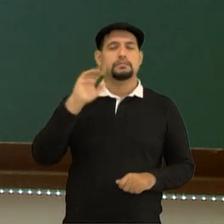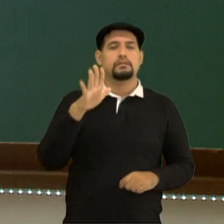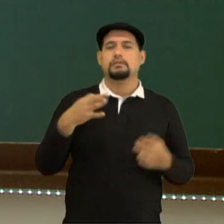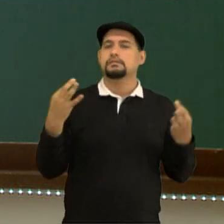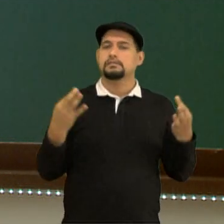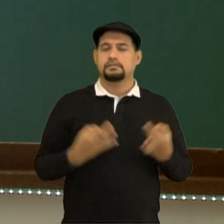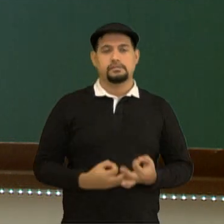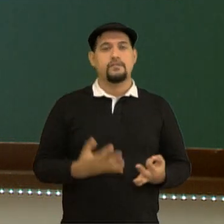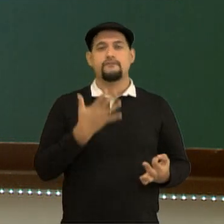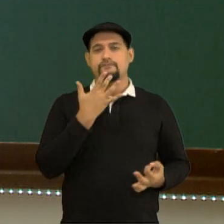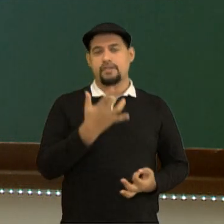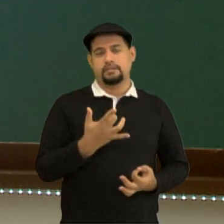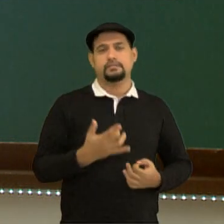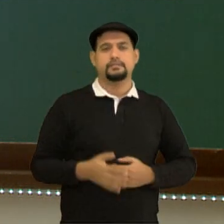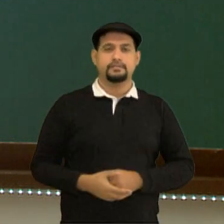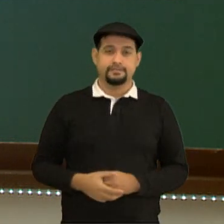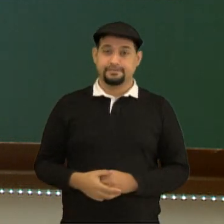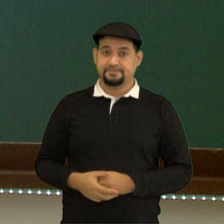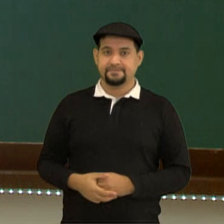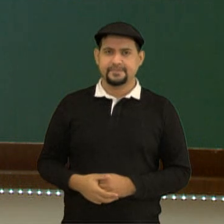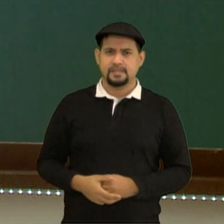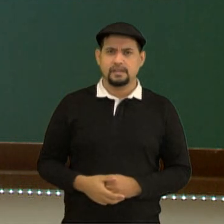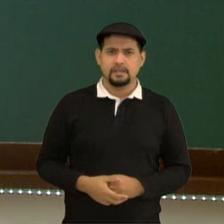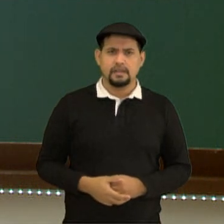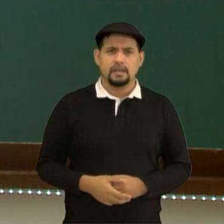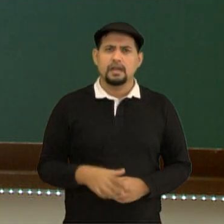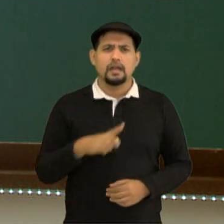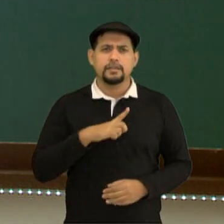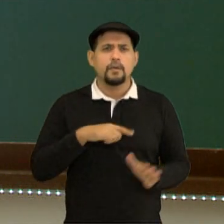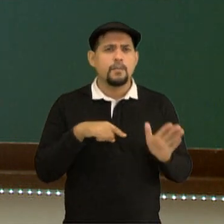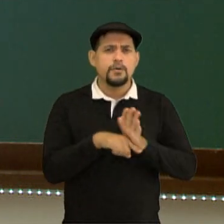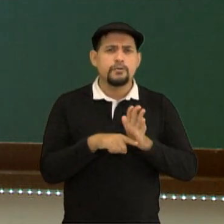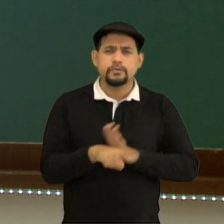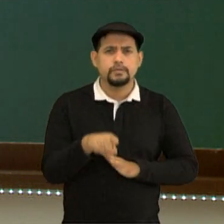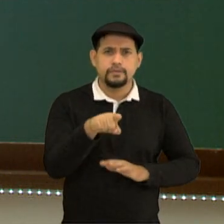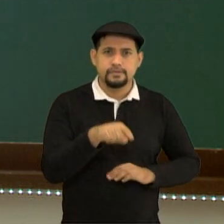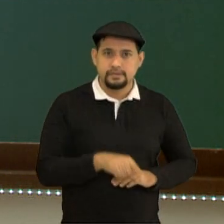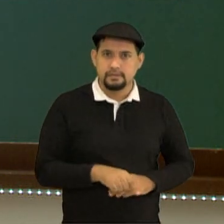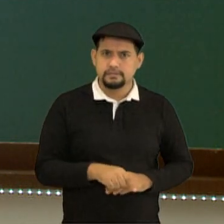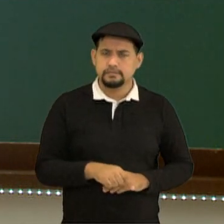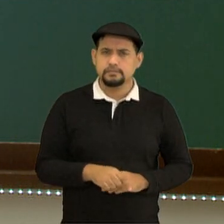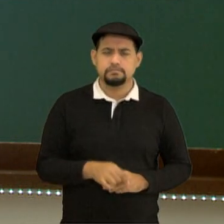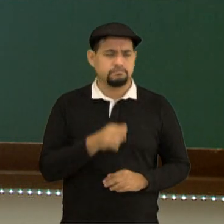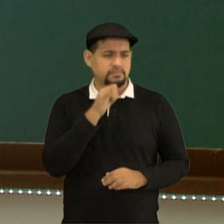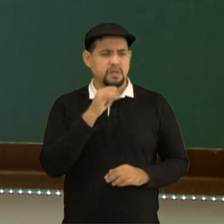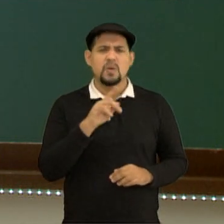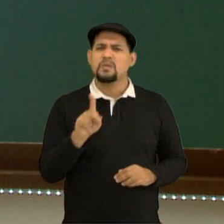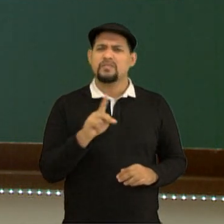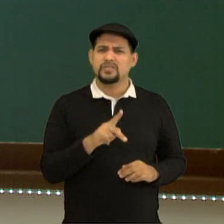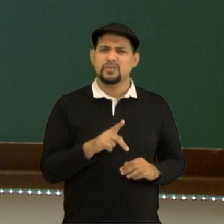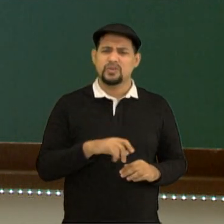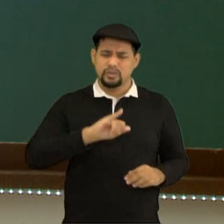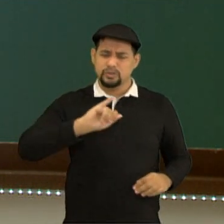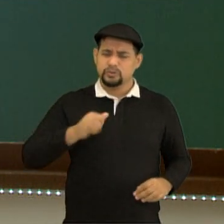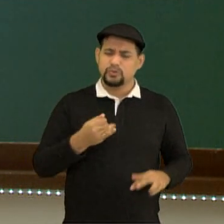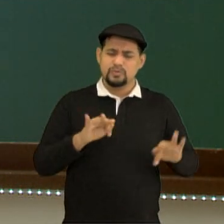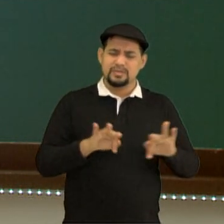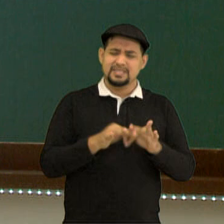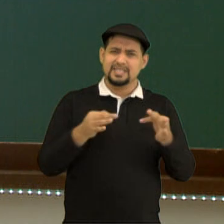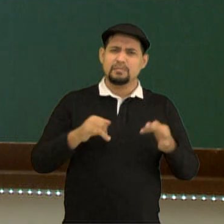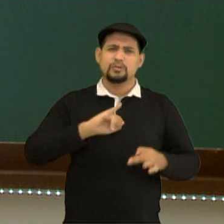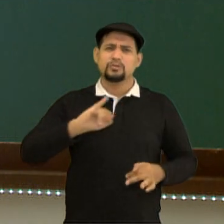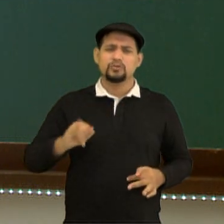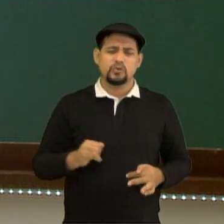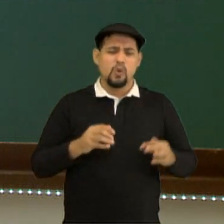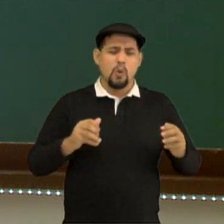vai ficar mais fácil a nossa vida. Agora vem aquela pergunta sempre que me fazem, mas professor, juros simples e juros compostos, qual